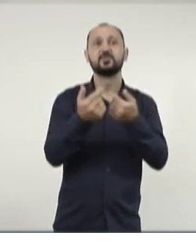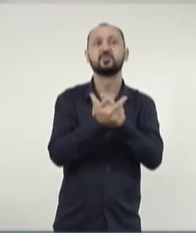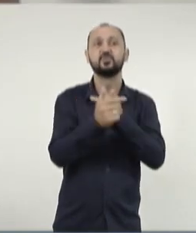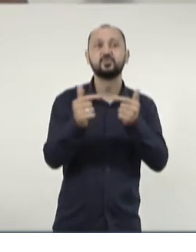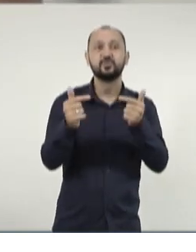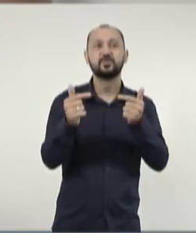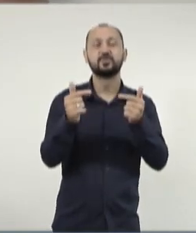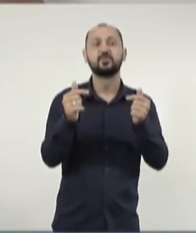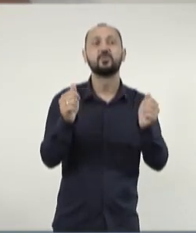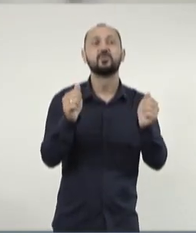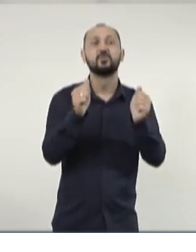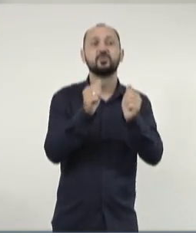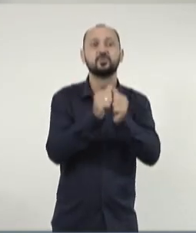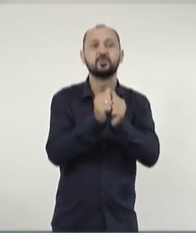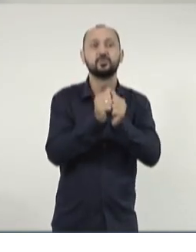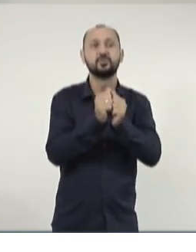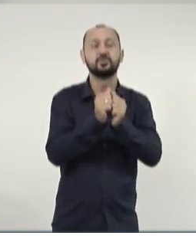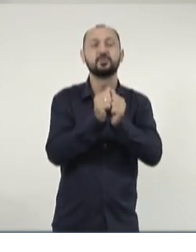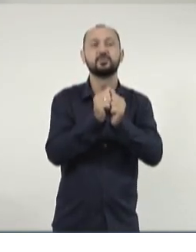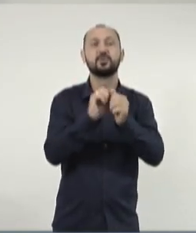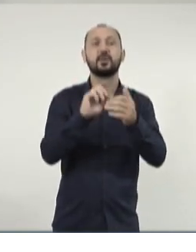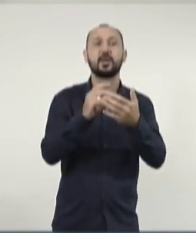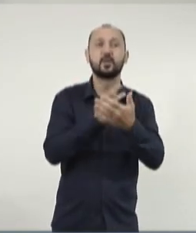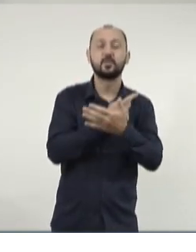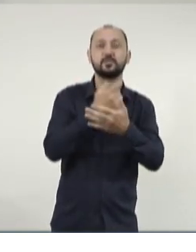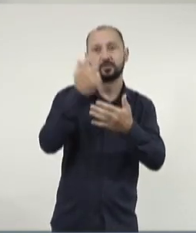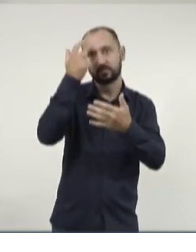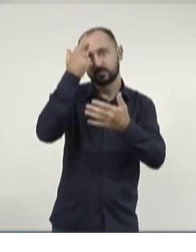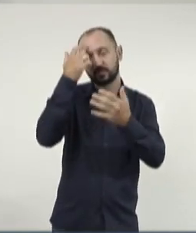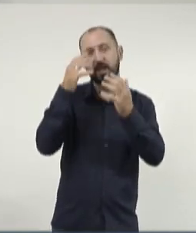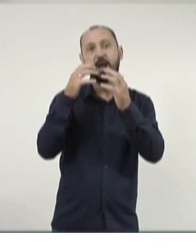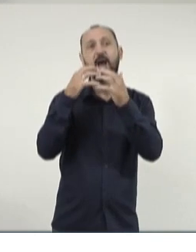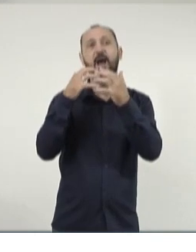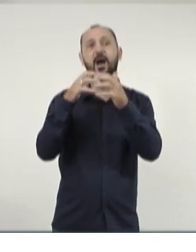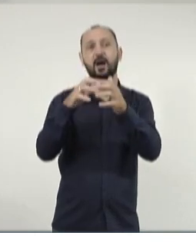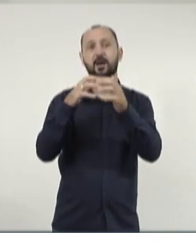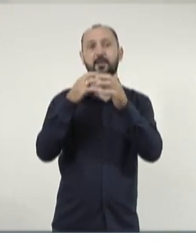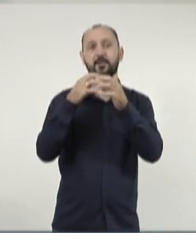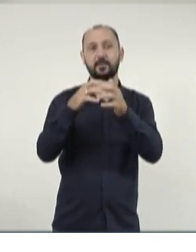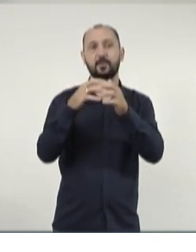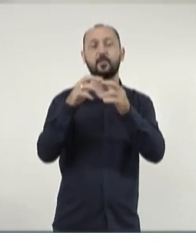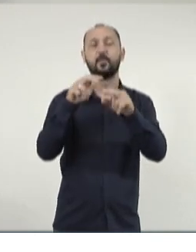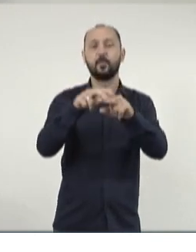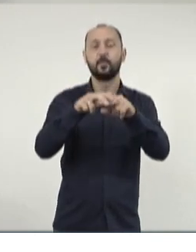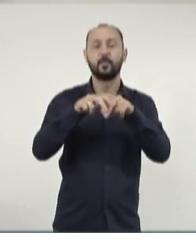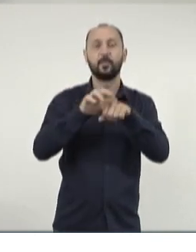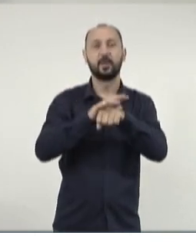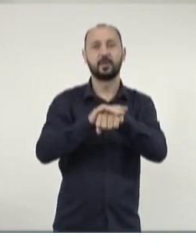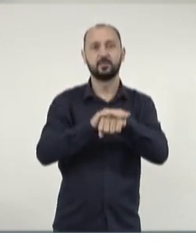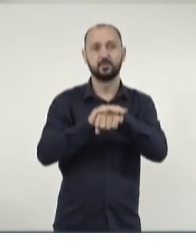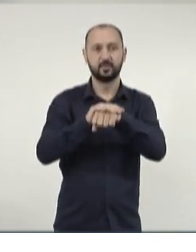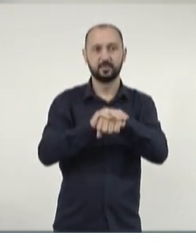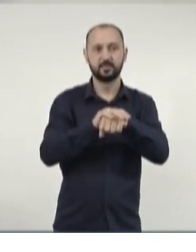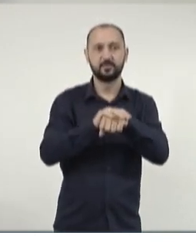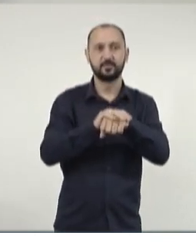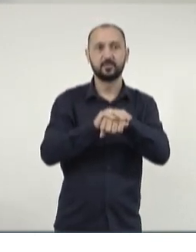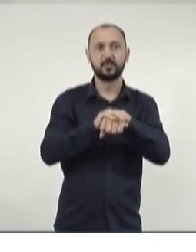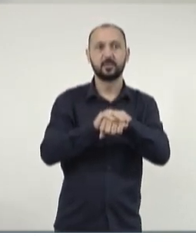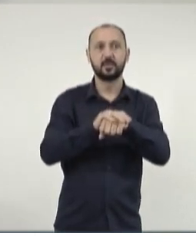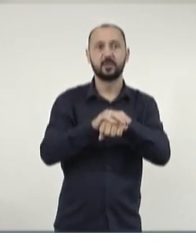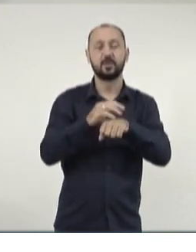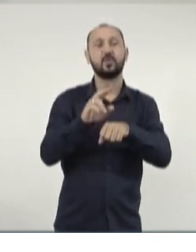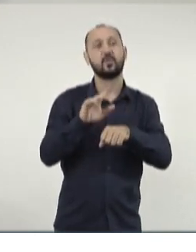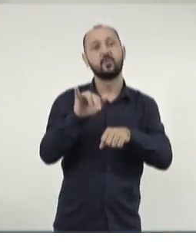tiveram nenhum desfecho do que aconteceu na cabeça do seu pai por conta da doença. Eu vou fazer mesmo